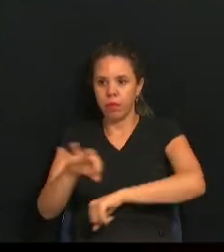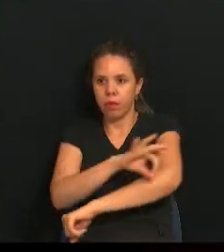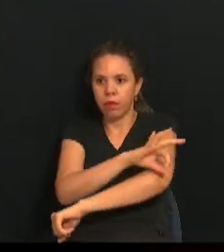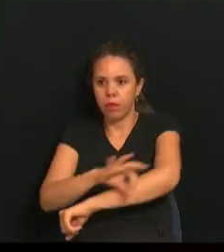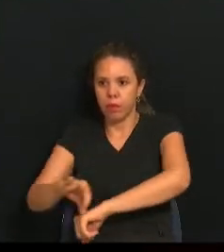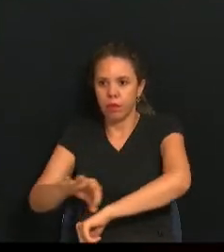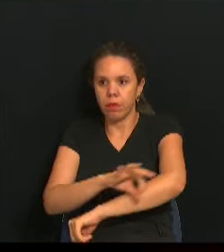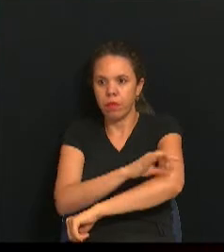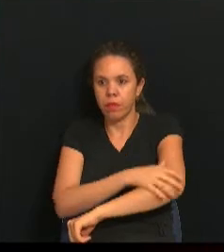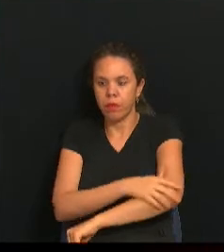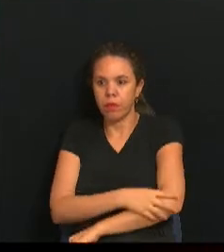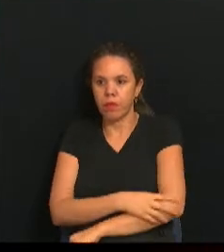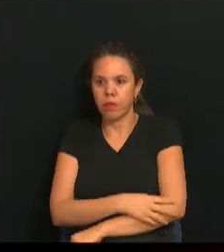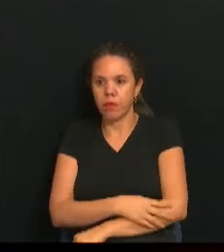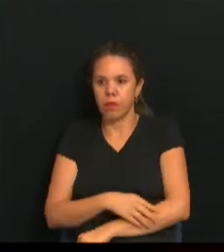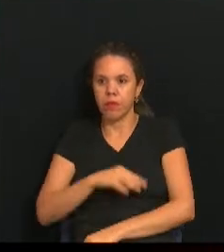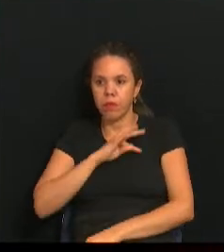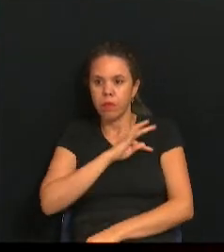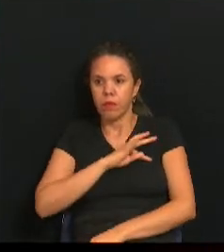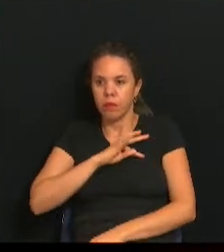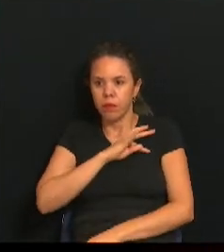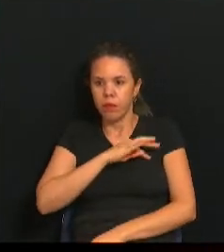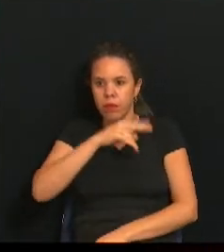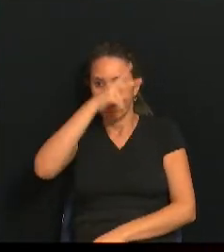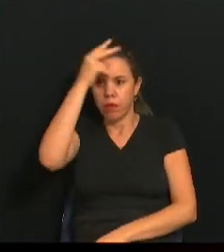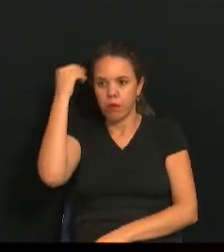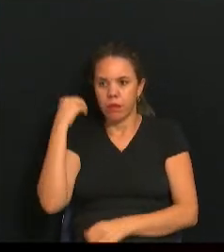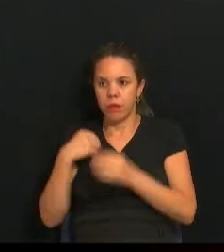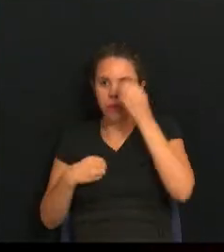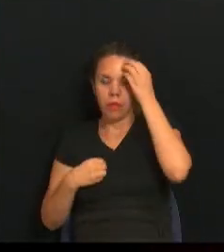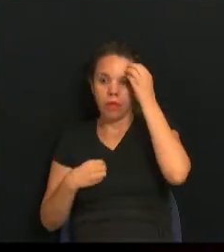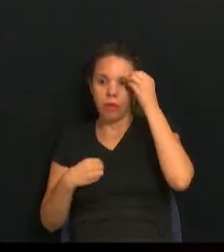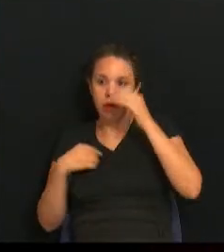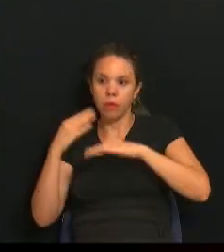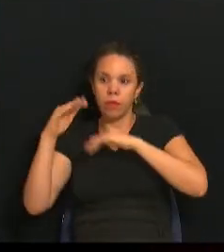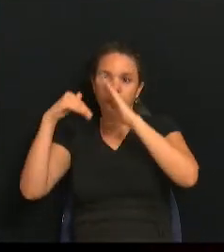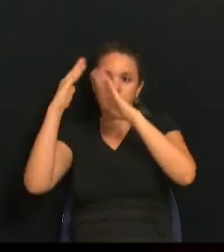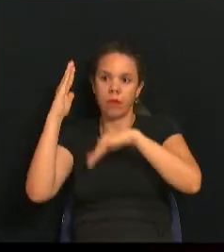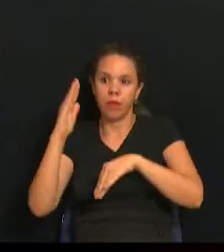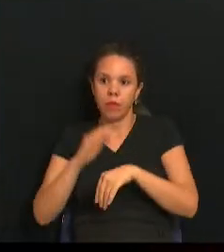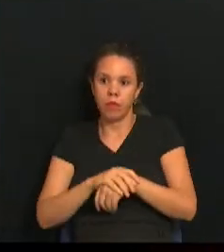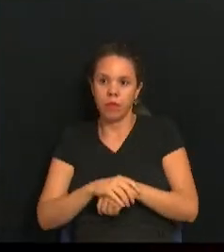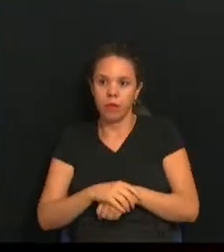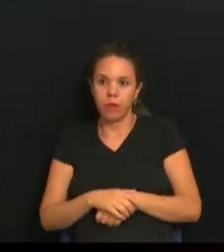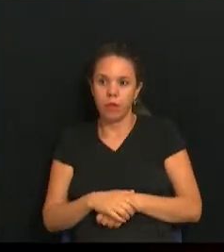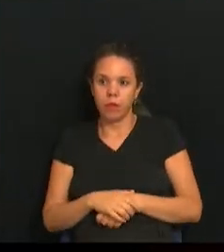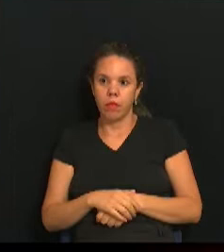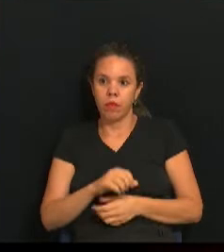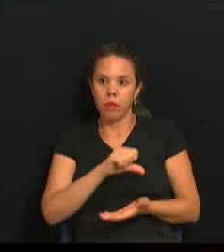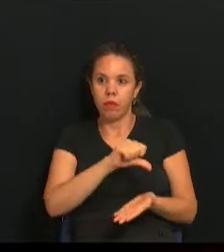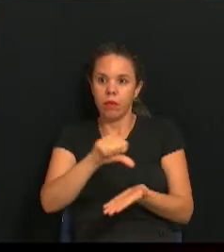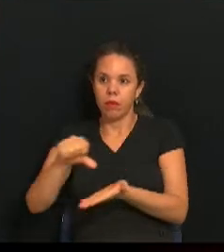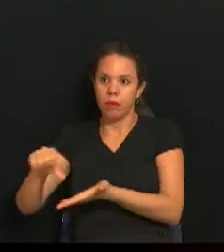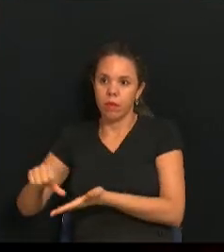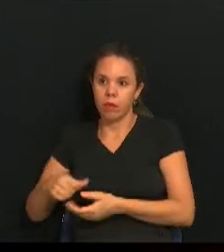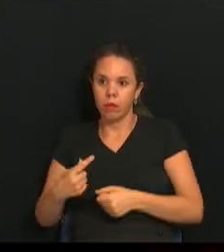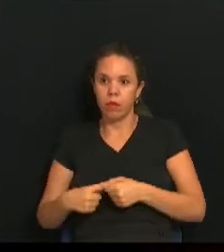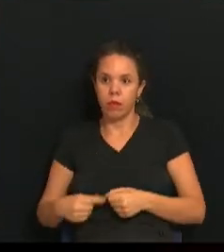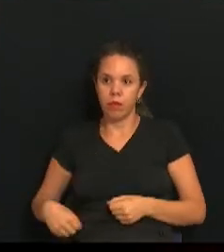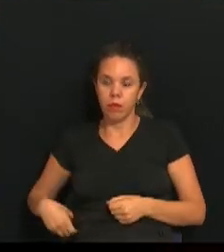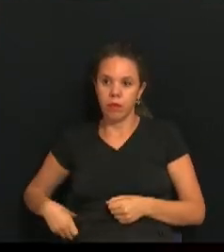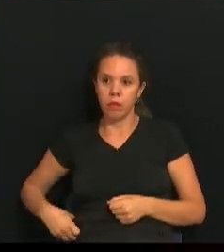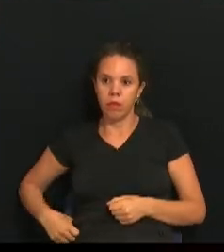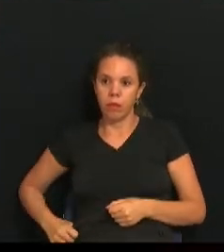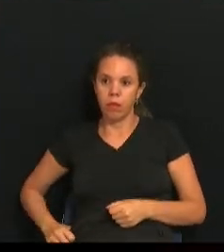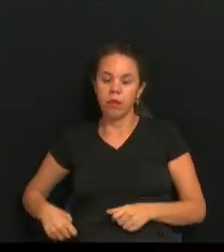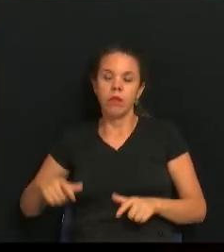urbanistas, os técnicos da prefeitura, que o desenvolveram em uma malha territorial municipal. aonde